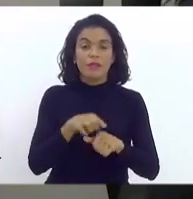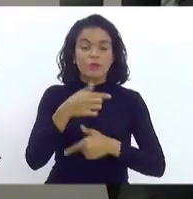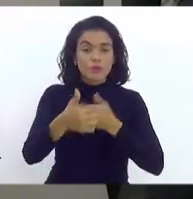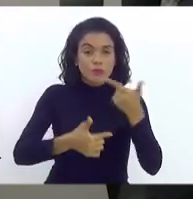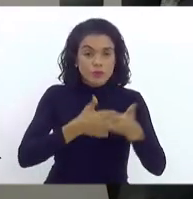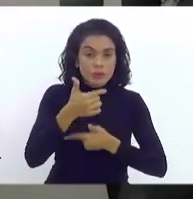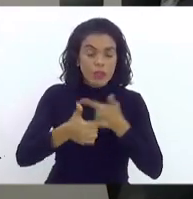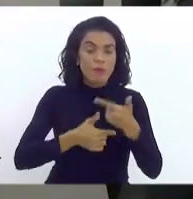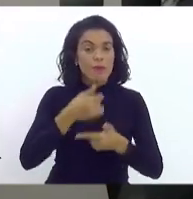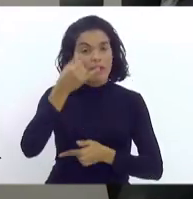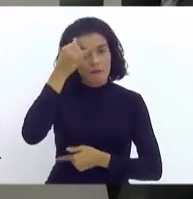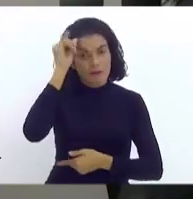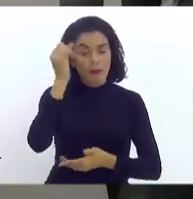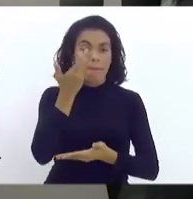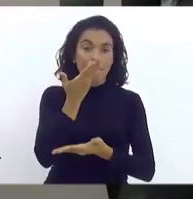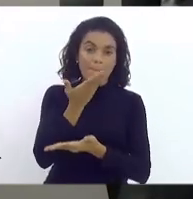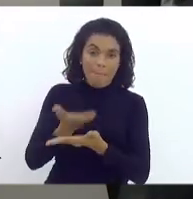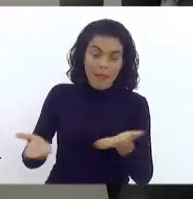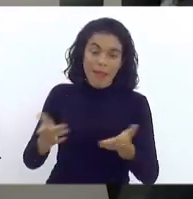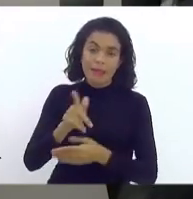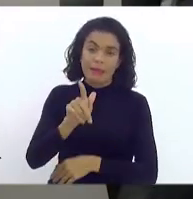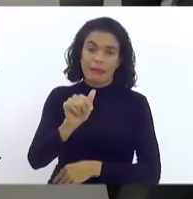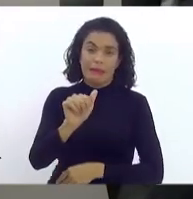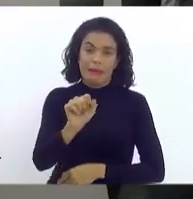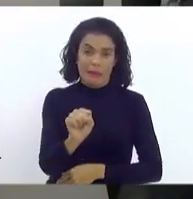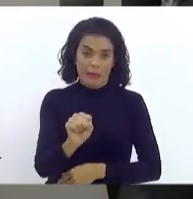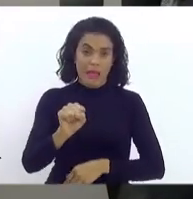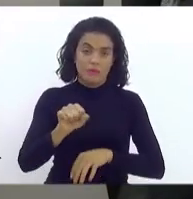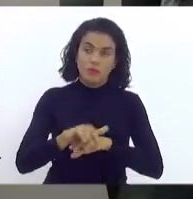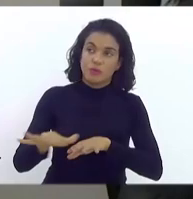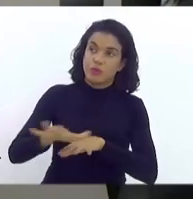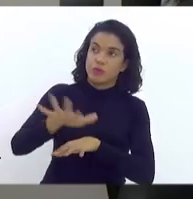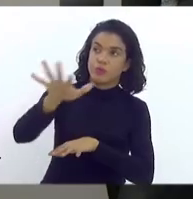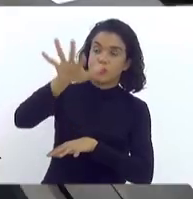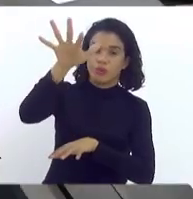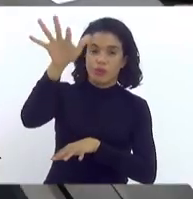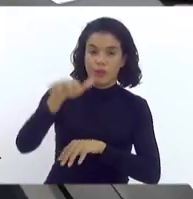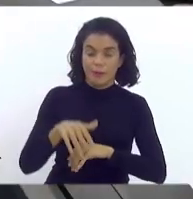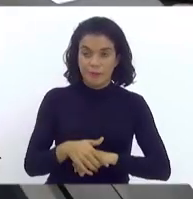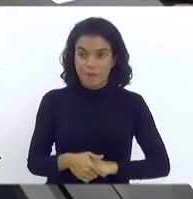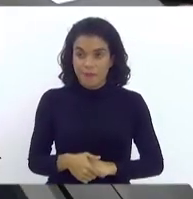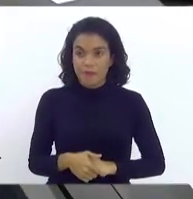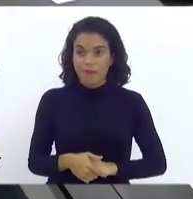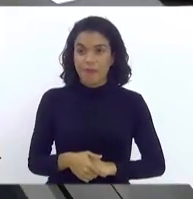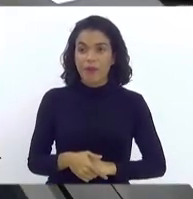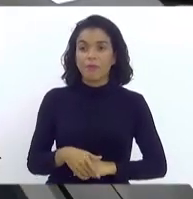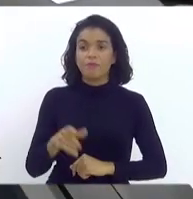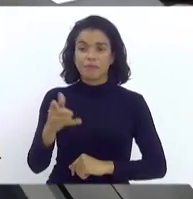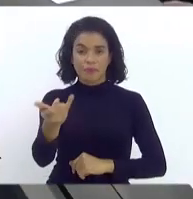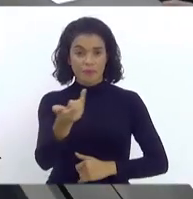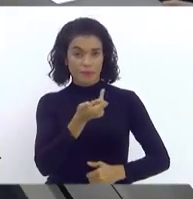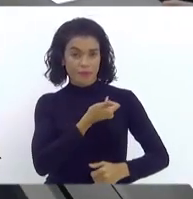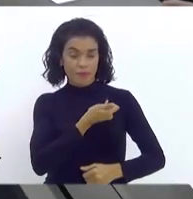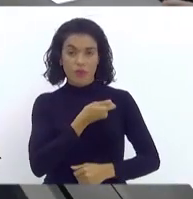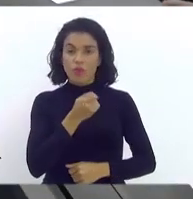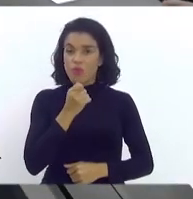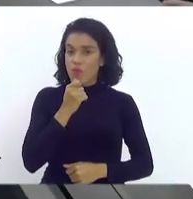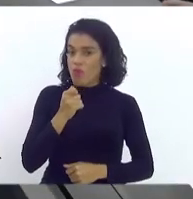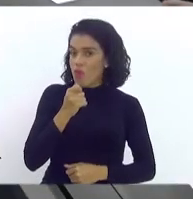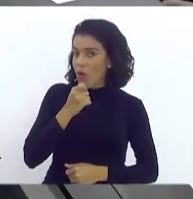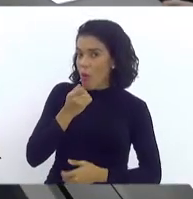ter perda de gás para a superfície. Mas, doutora Cátia, para você me dizer que não é uma